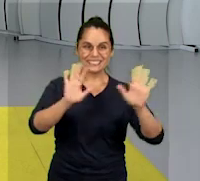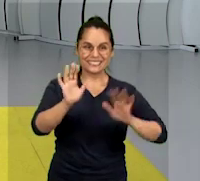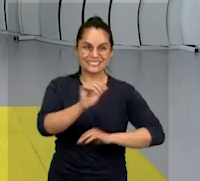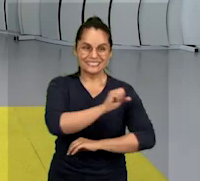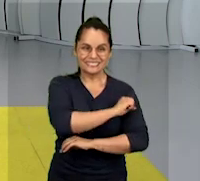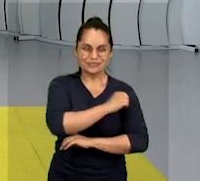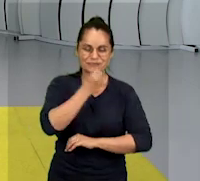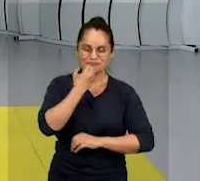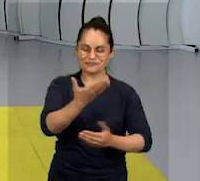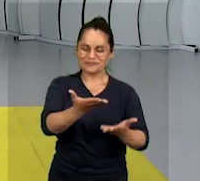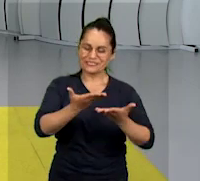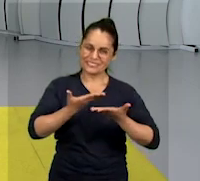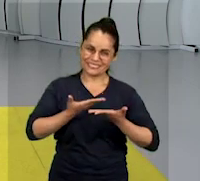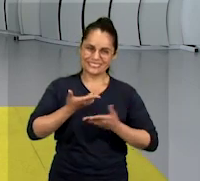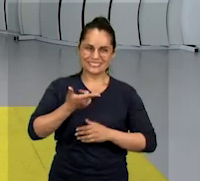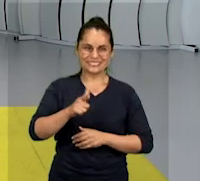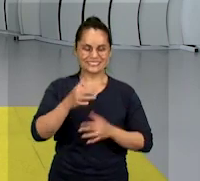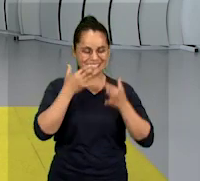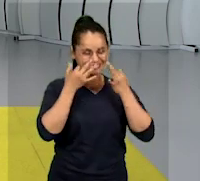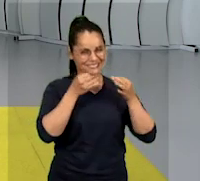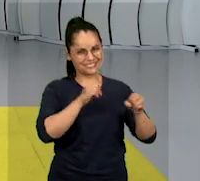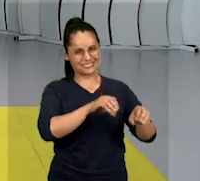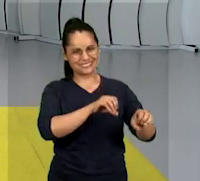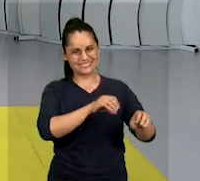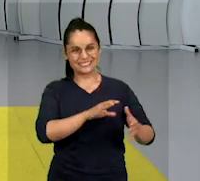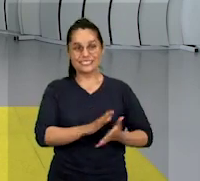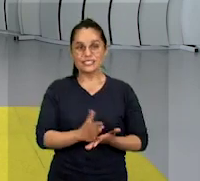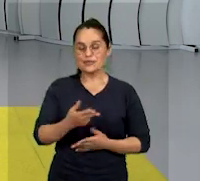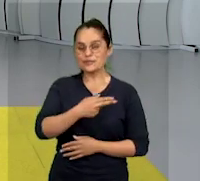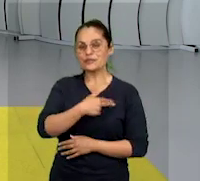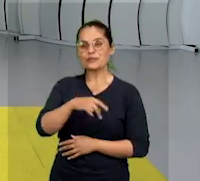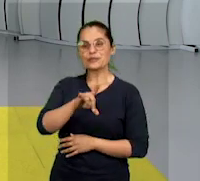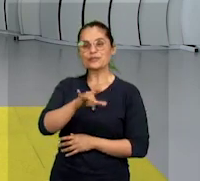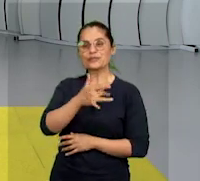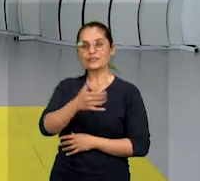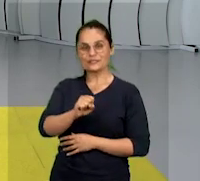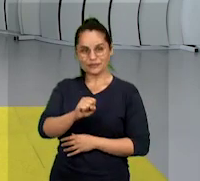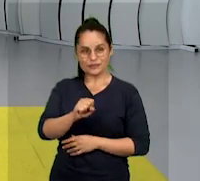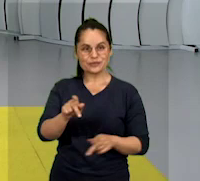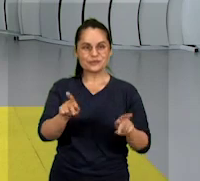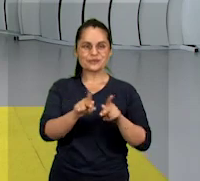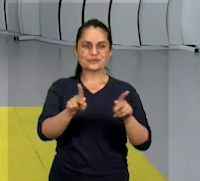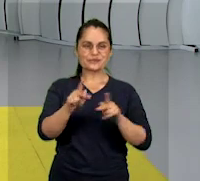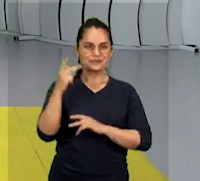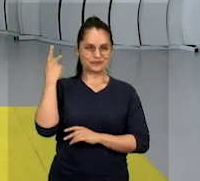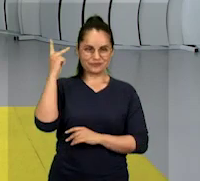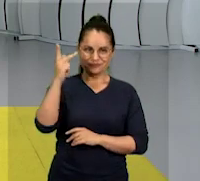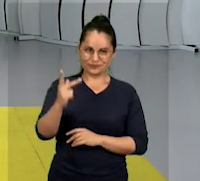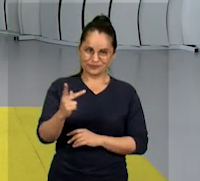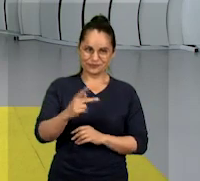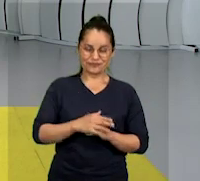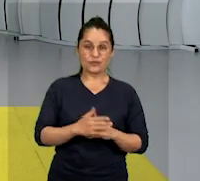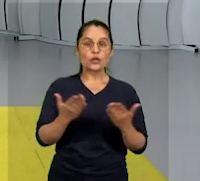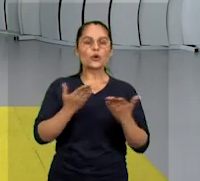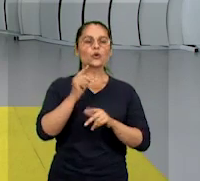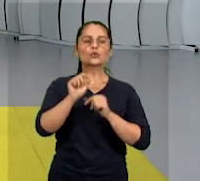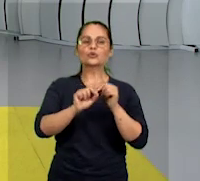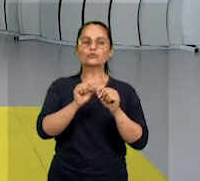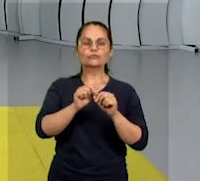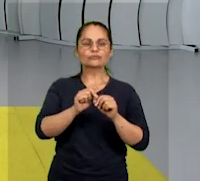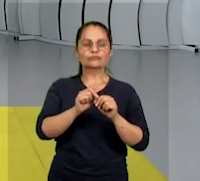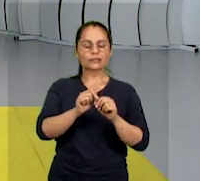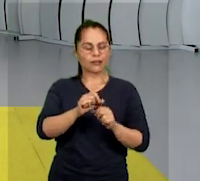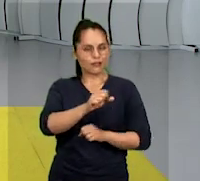Olá, estudante! Seja muito bem-vindo ao Se Liga na Educação. Meu nome é Lucas Scarano, eu sou professor de História e hoje nós vamos falar